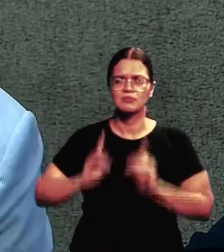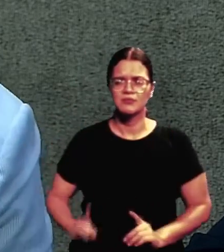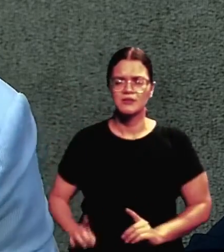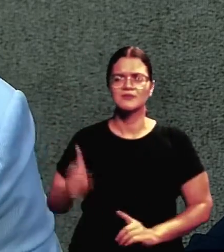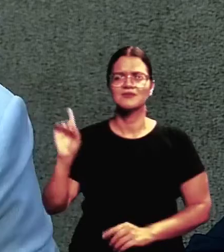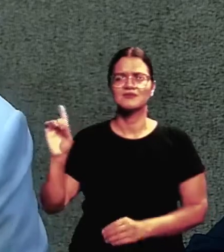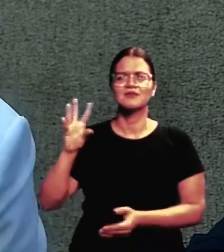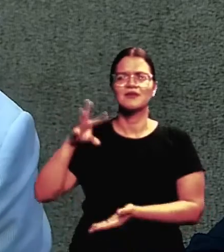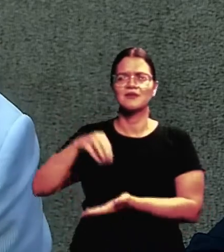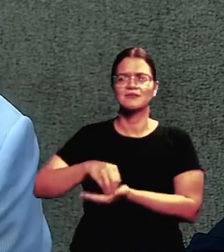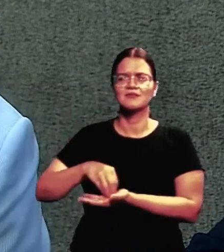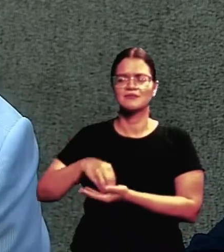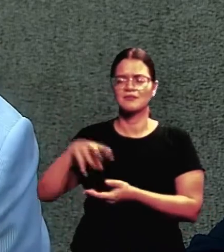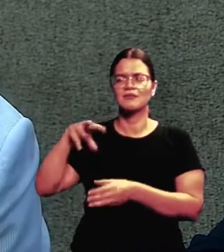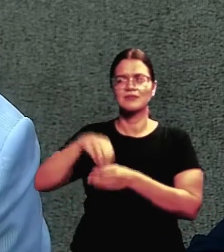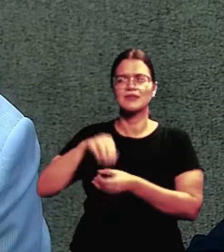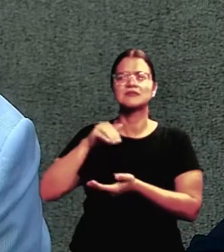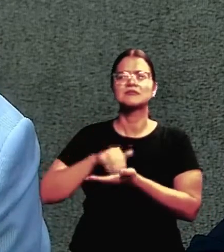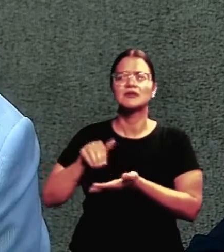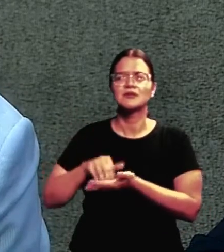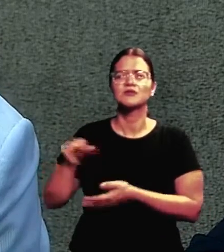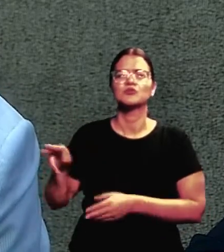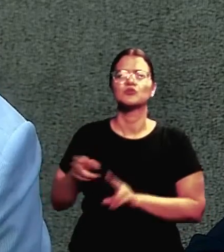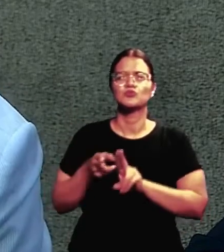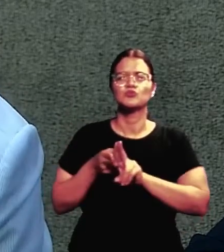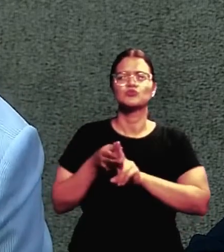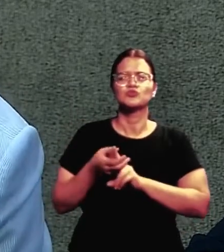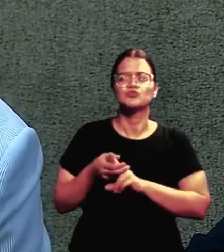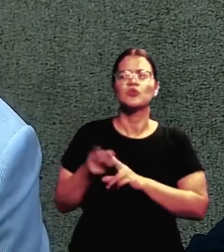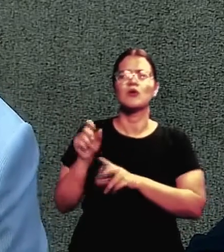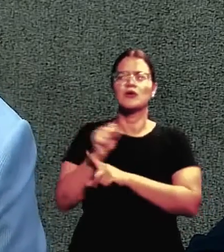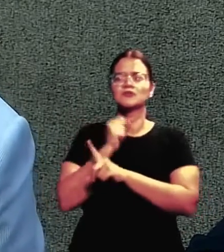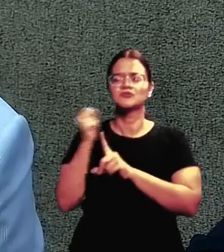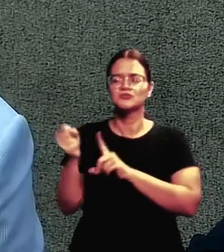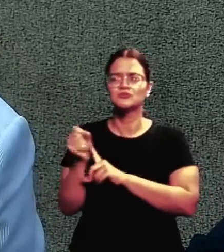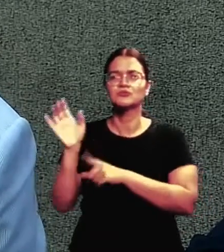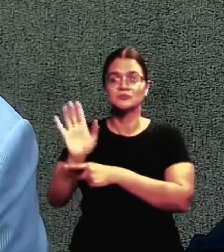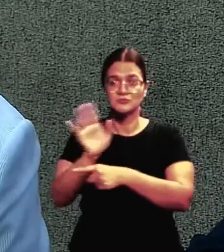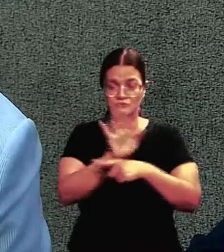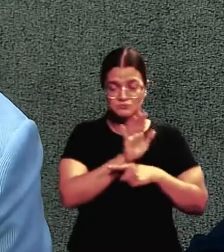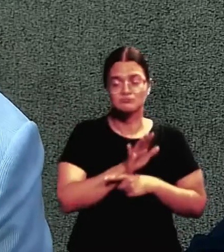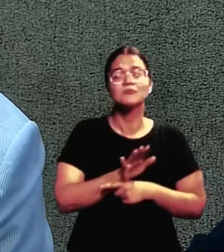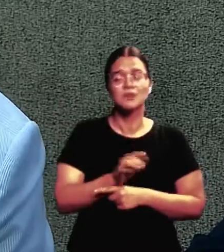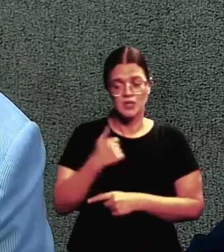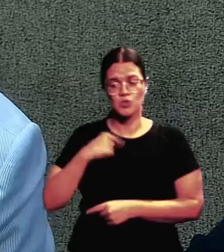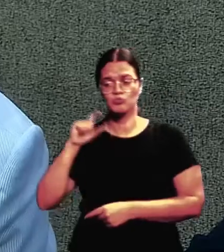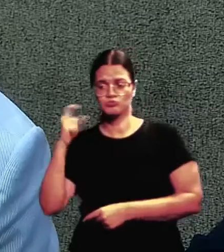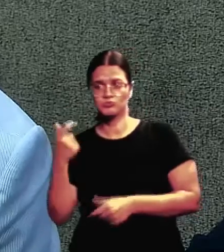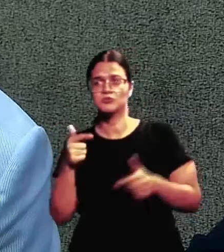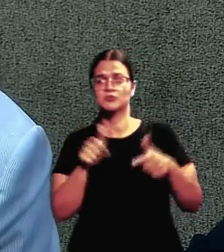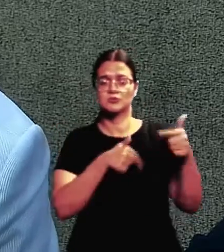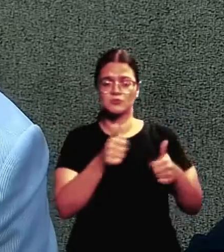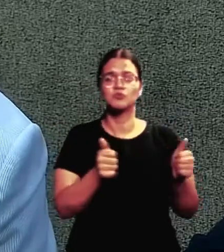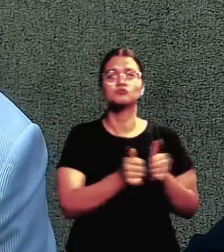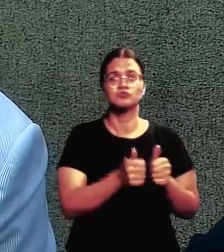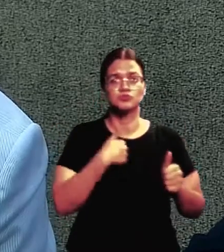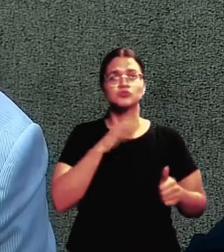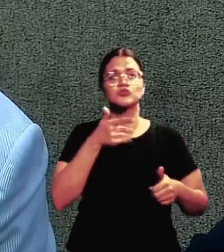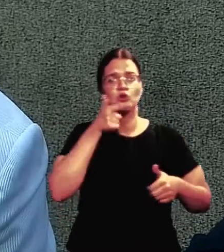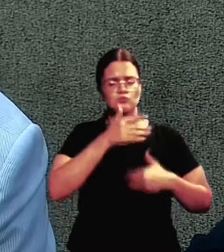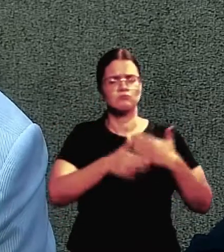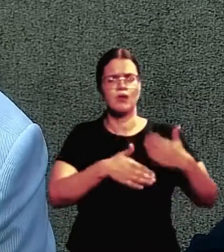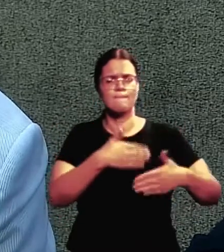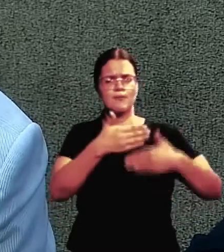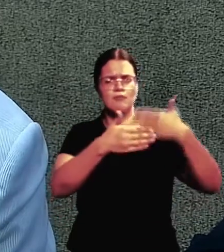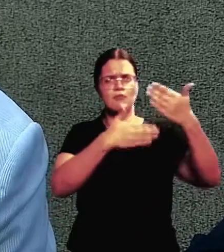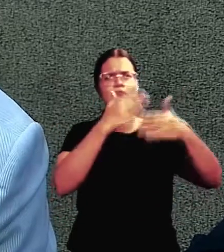na superintendência do Sistema Único de Assistência Social, o qual era o superintendente na época, conseguiu fazer avanços. Também